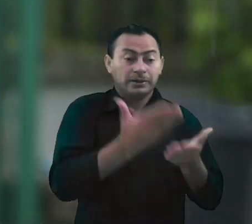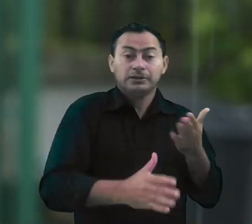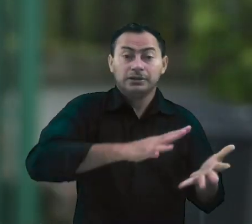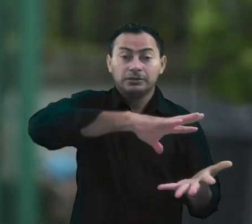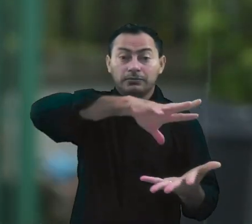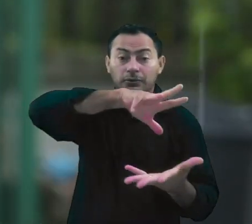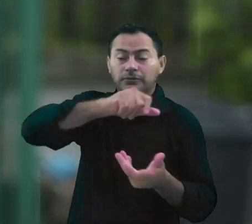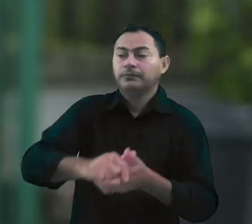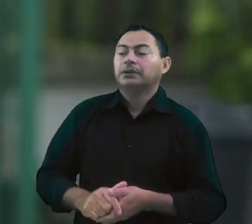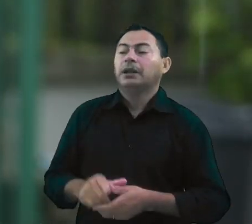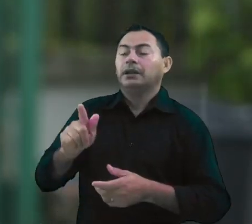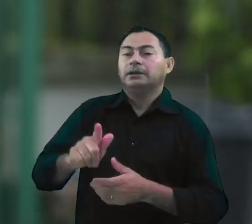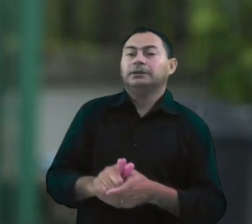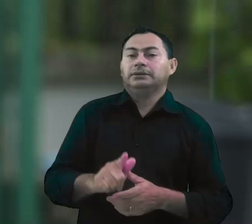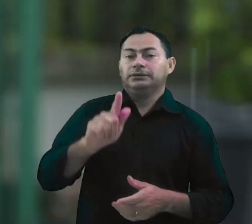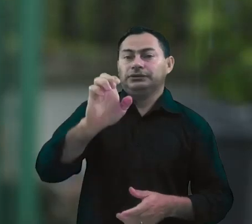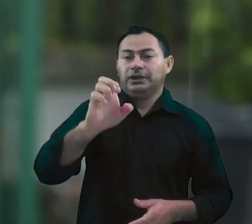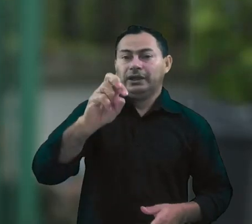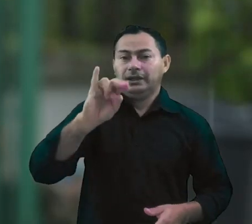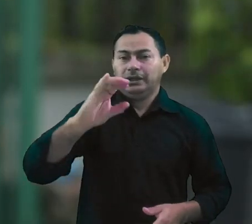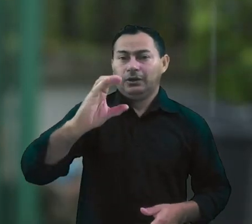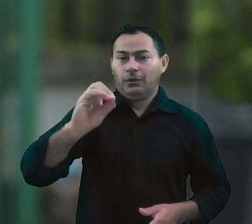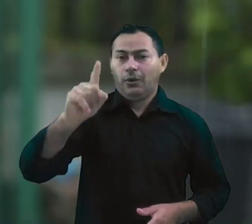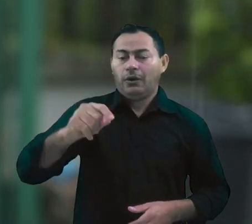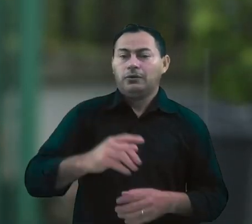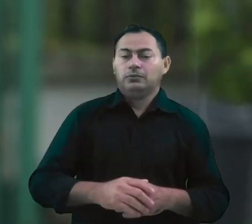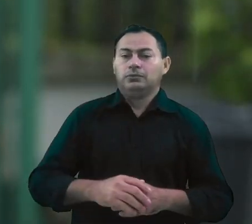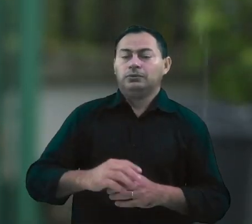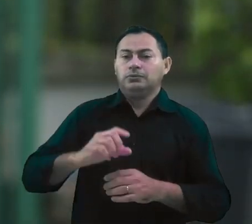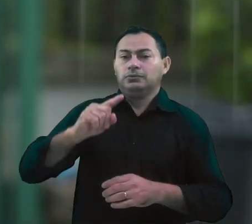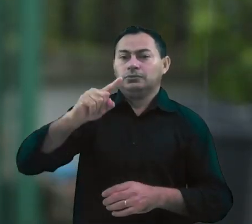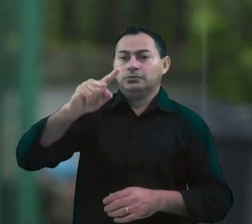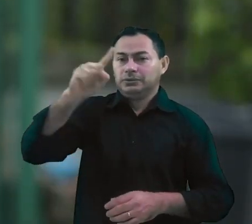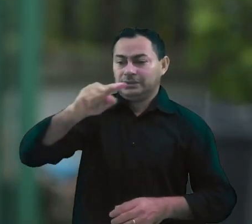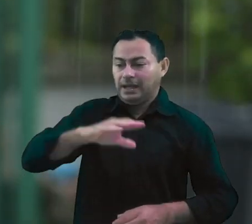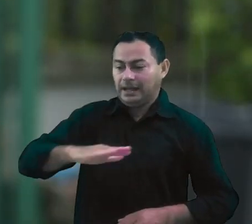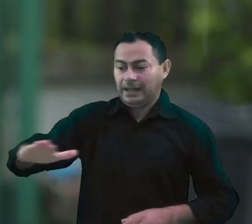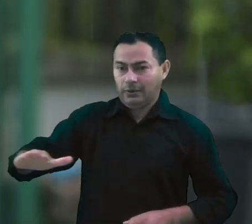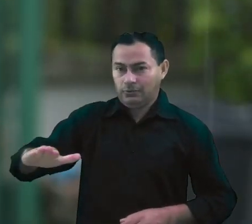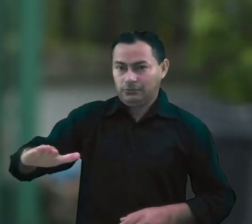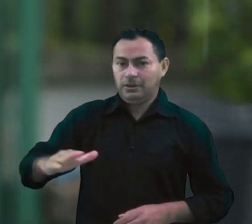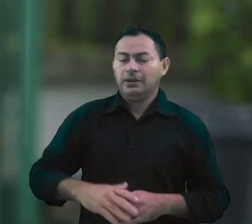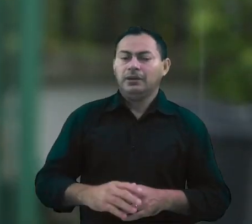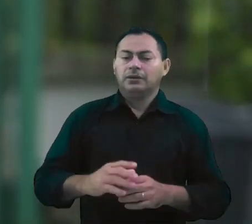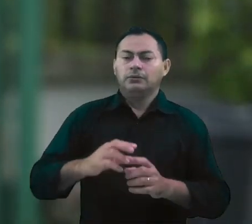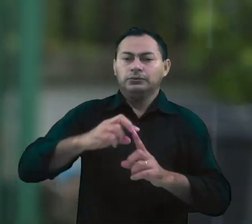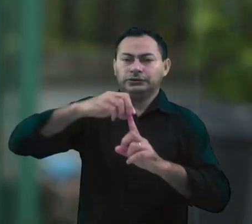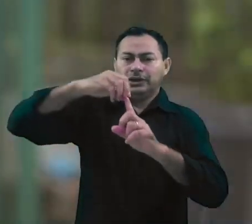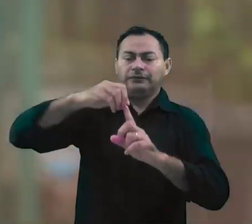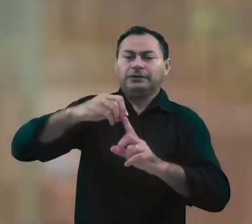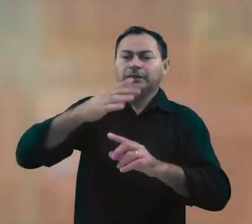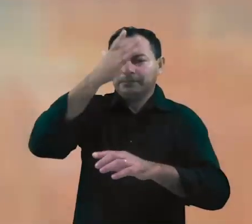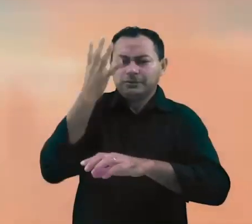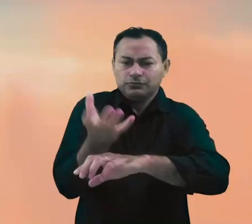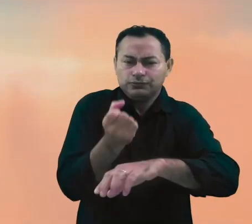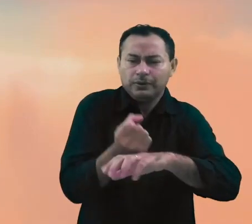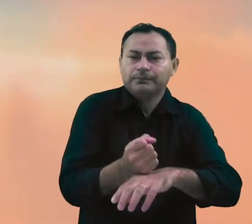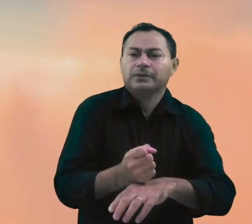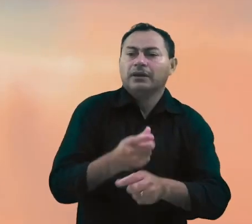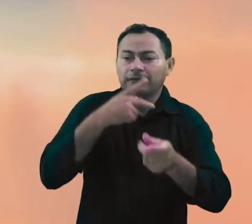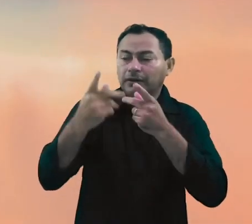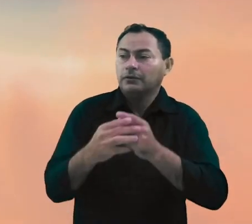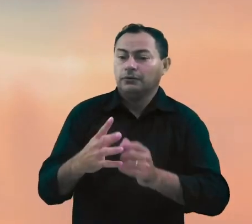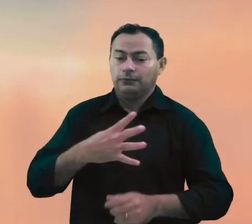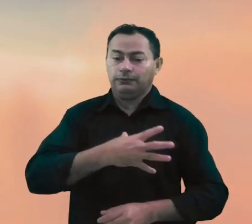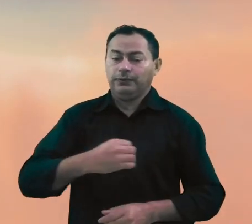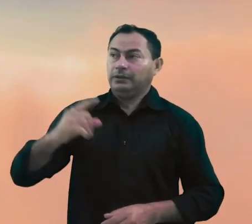desse mundo. Foi em Jericó, quando Zaqueu, o chefe dos publicanos, aceitou Jesus Cristo, que Jesus declarou: O Filho do Homem